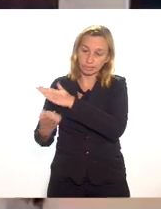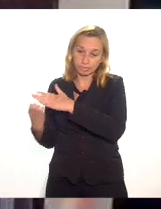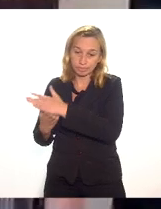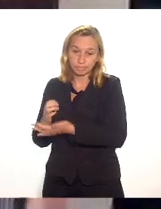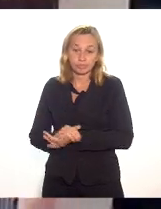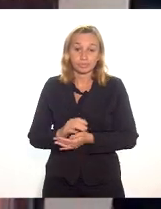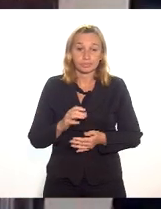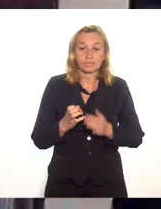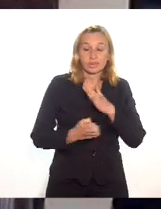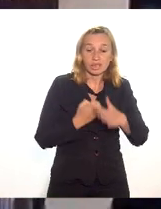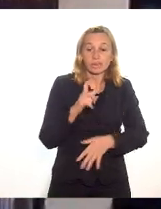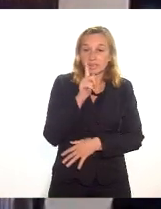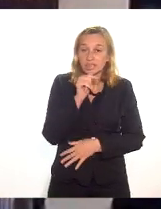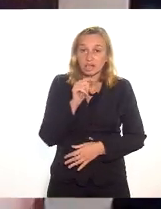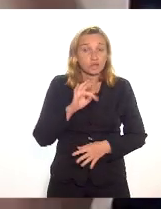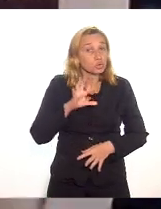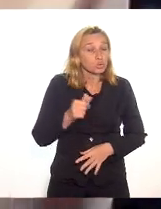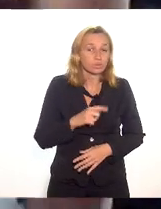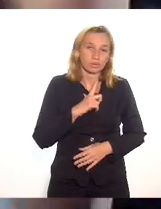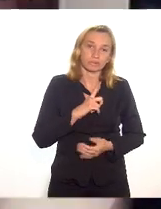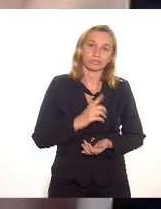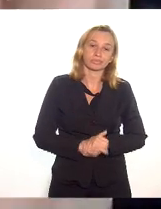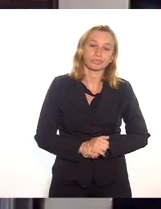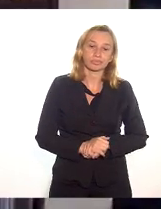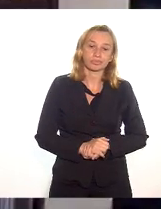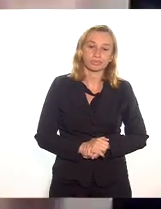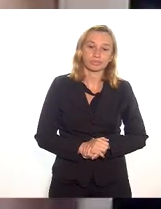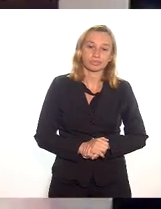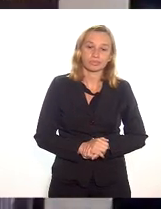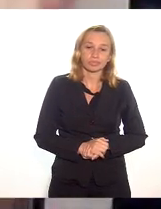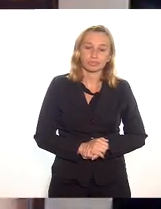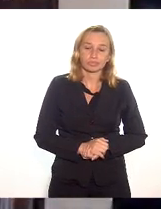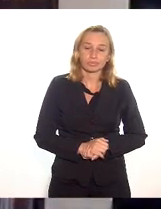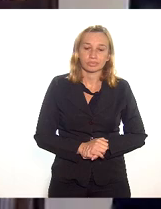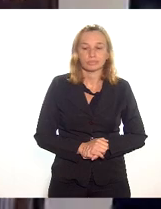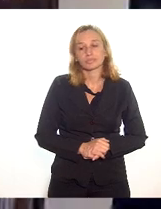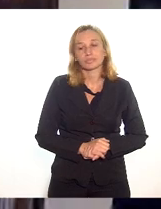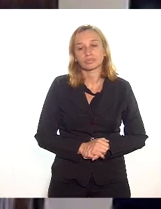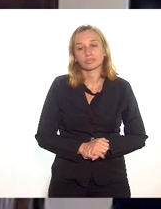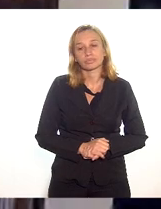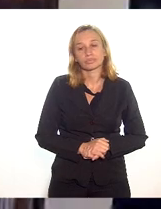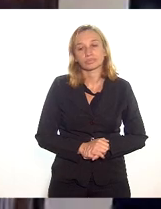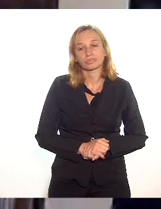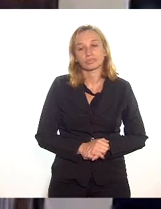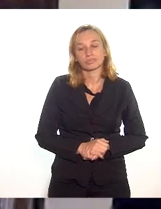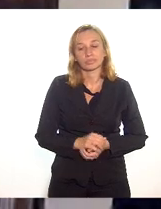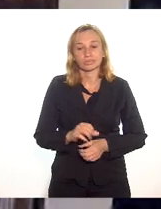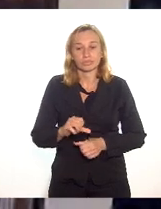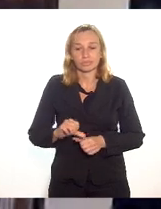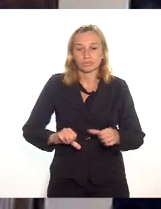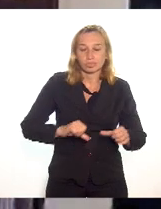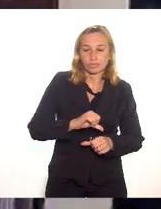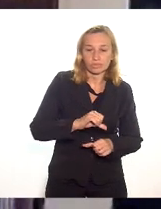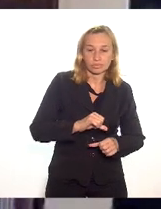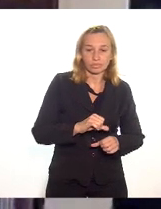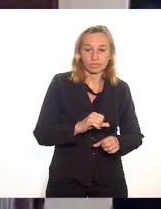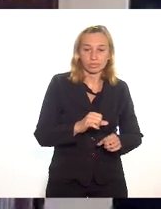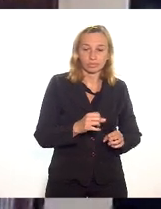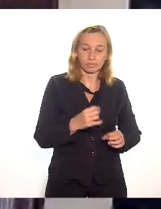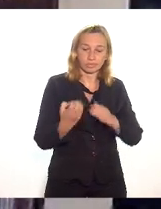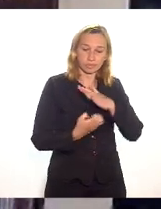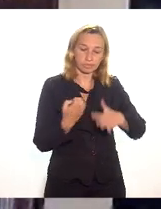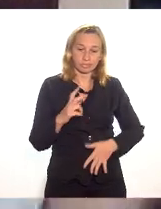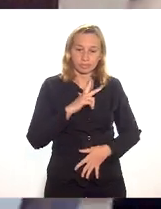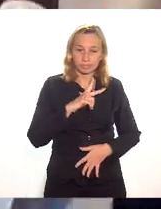SEDAI cumpre essa função. Na medida que ela seja passada para a iniciativa privada, a lógica é